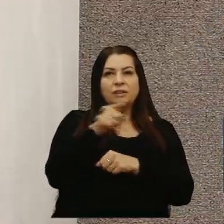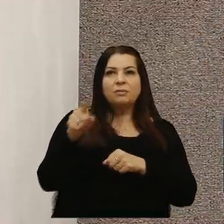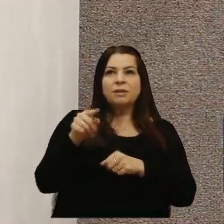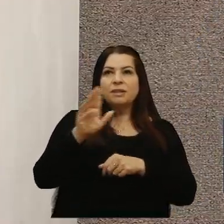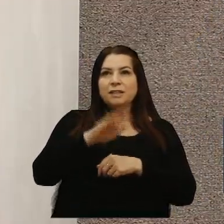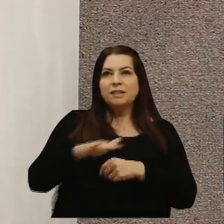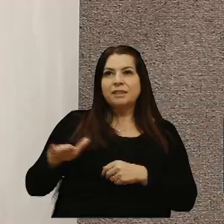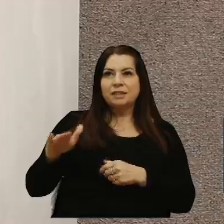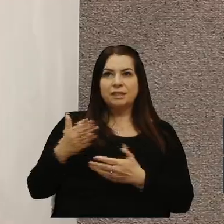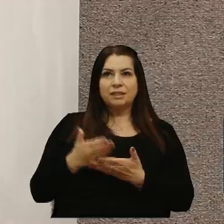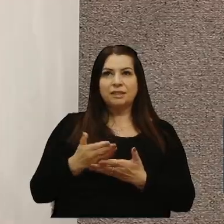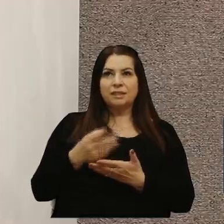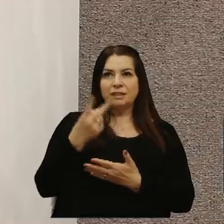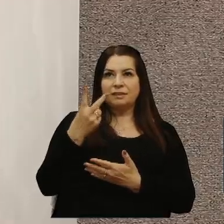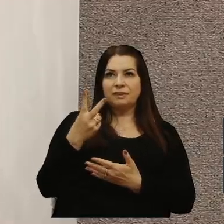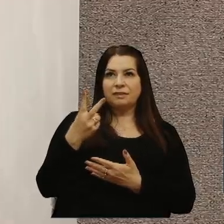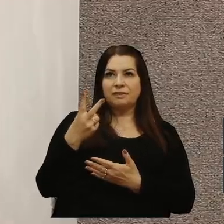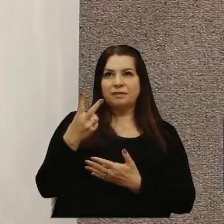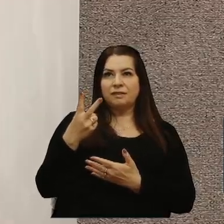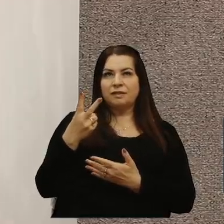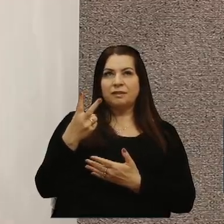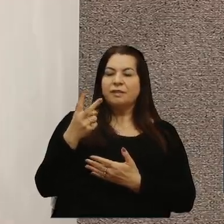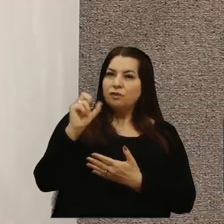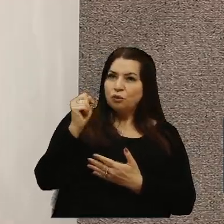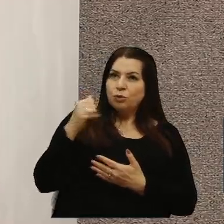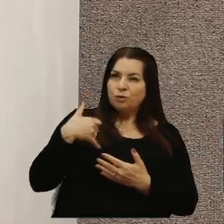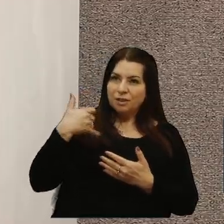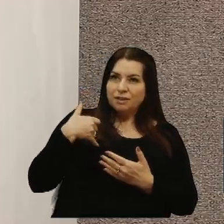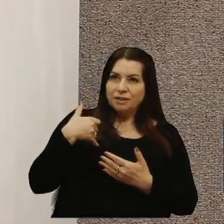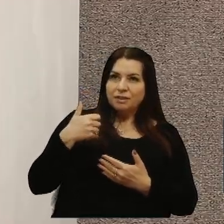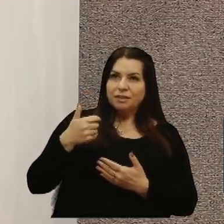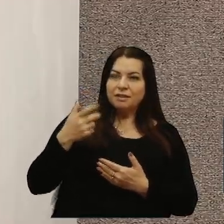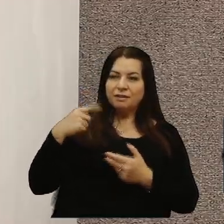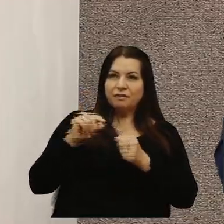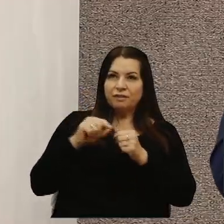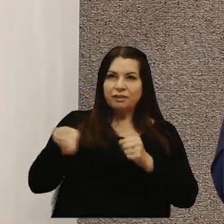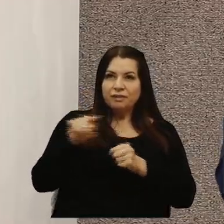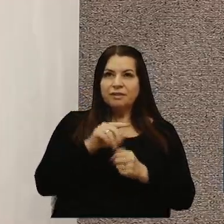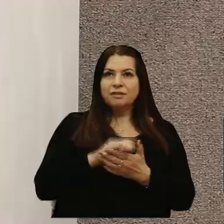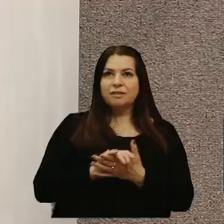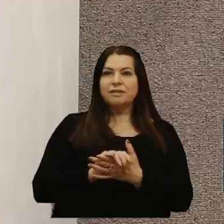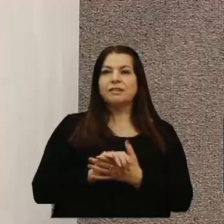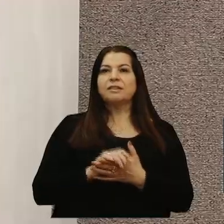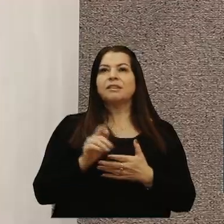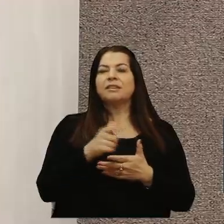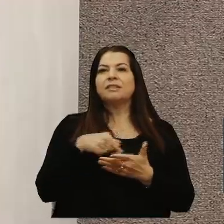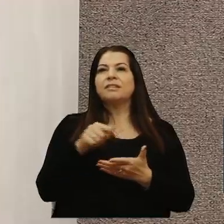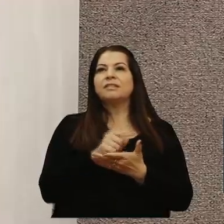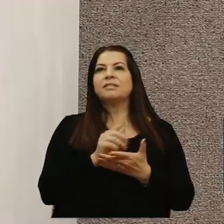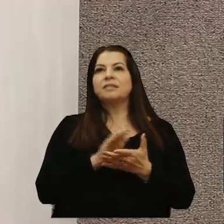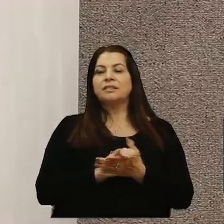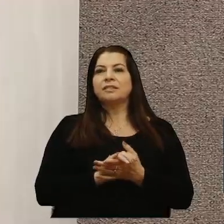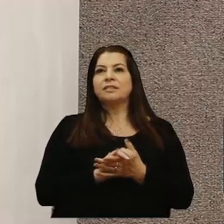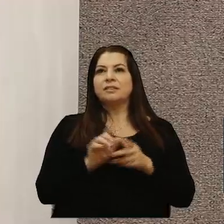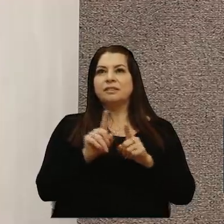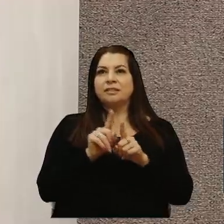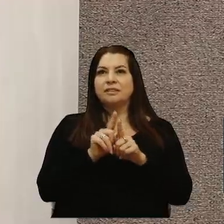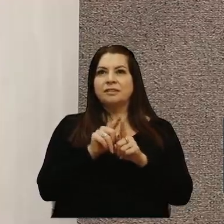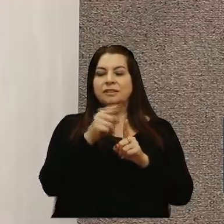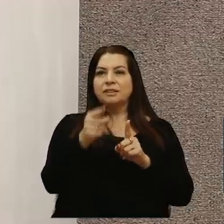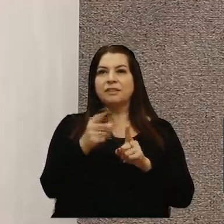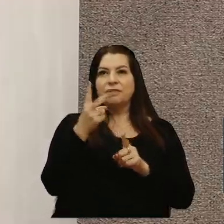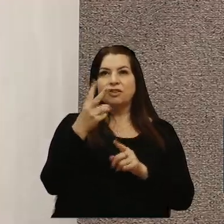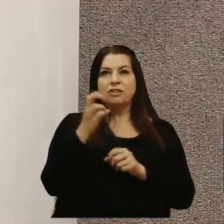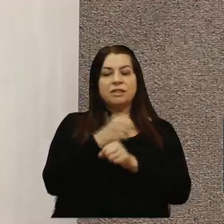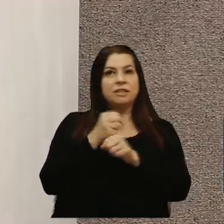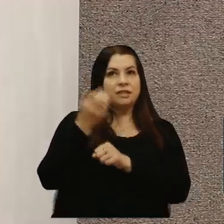criança de 27, ou melhor, 28 anos, 29 faço em dezembro, mas aqui eu já tinha uns 5 para 6 anos. Então, há 20, 23 anos atrás,